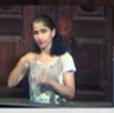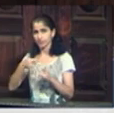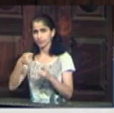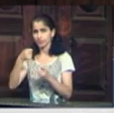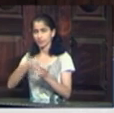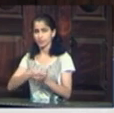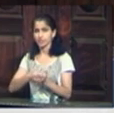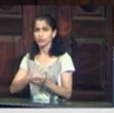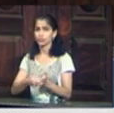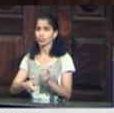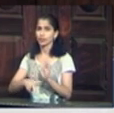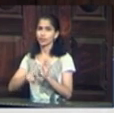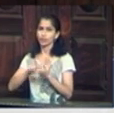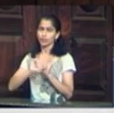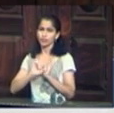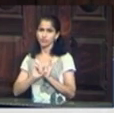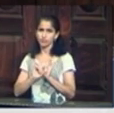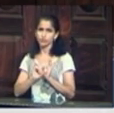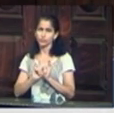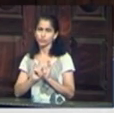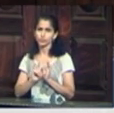antecipada do